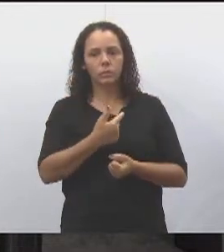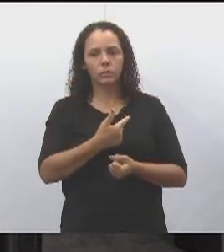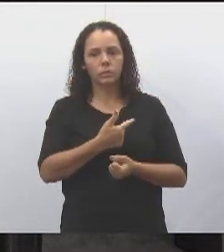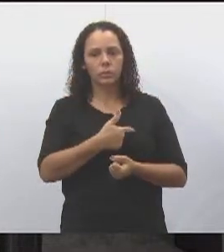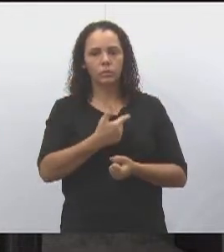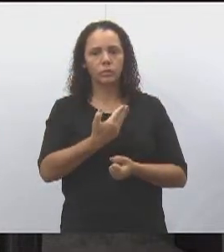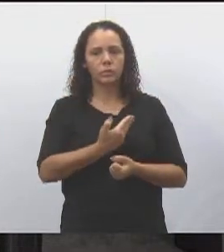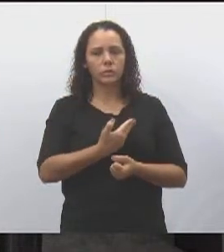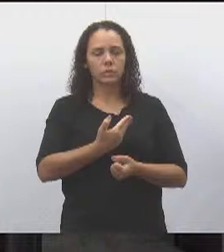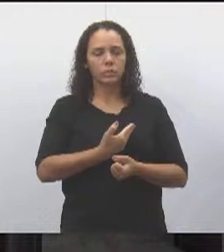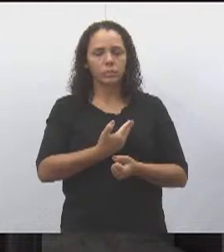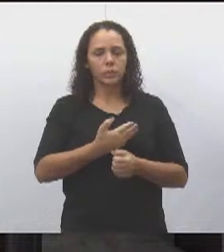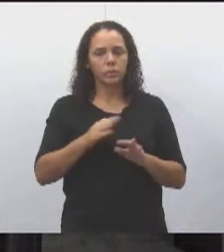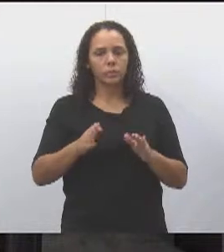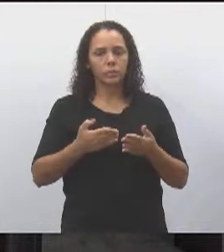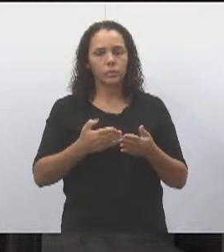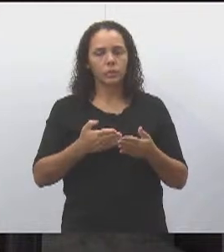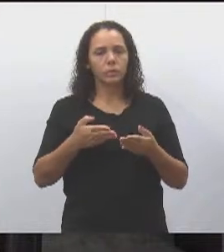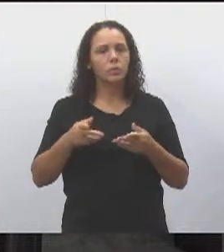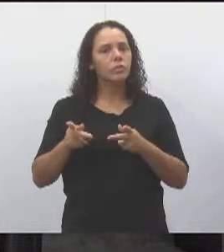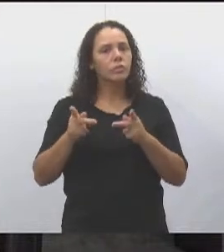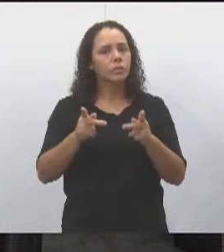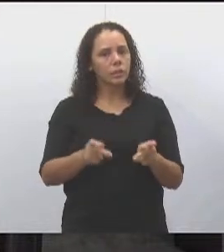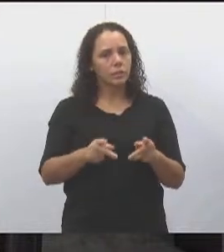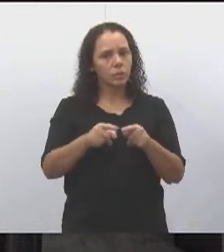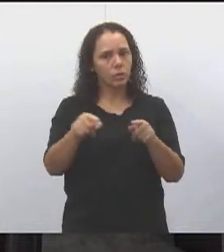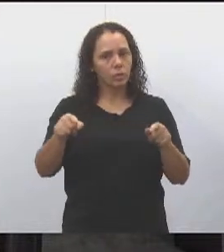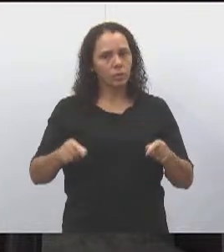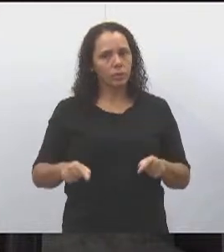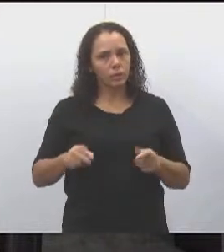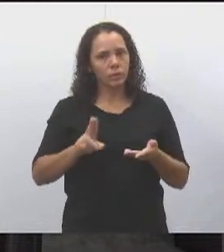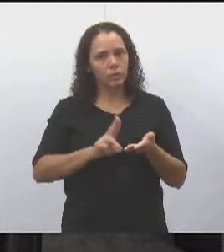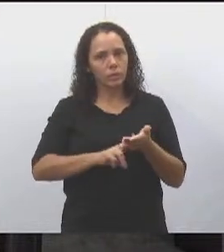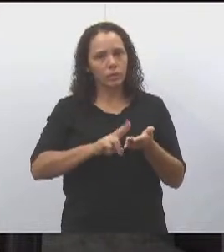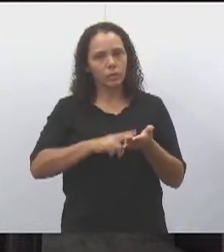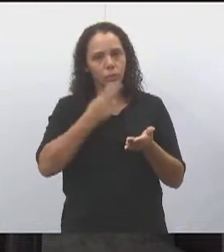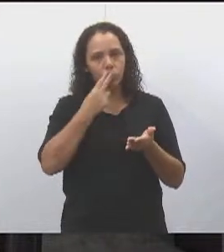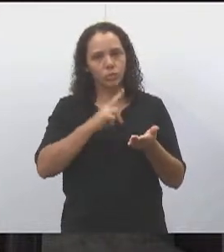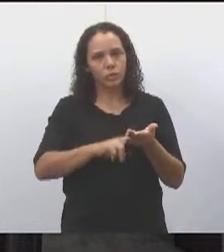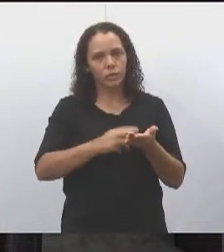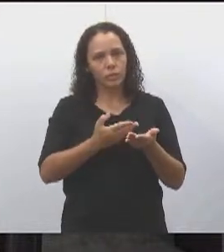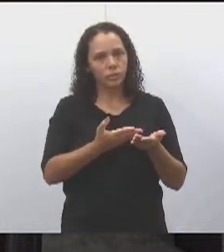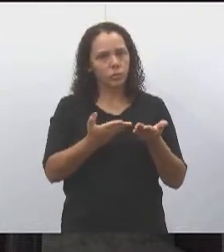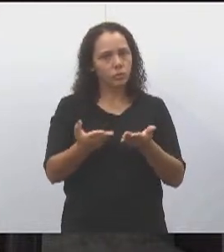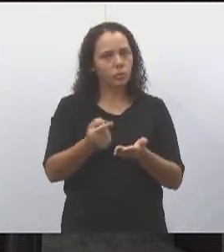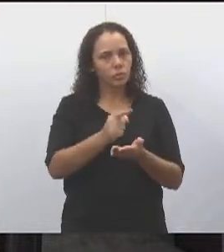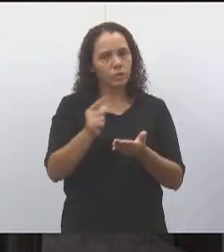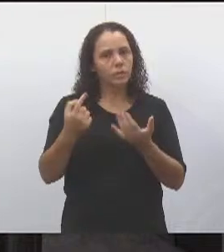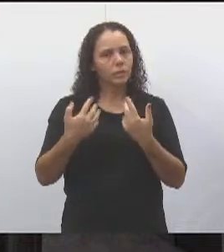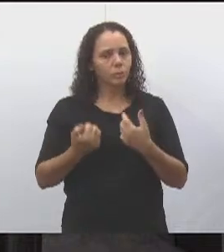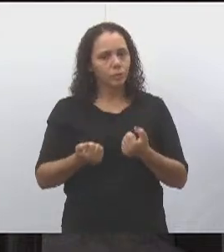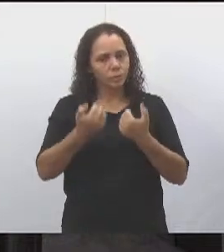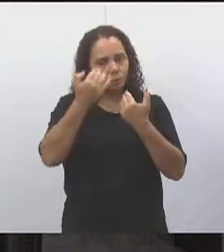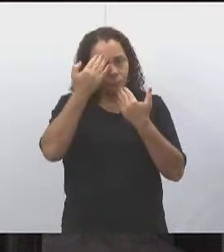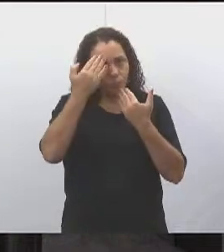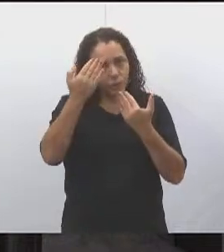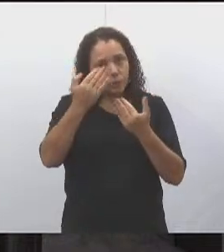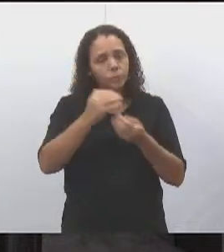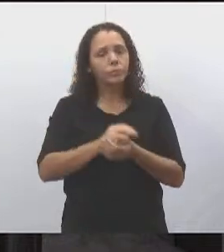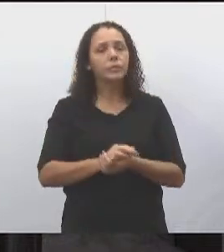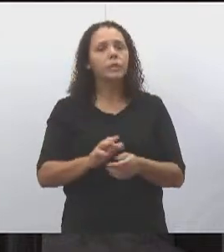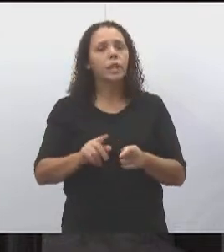e companheiras dos gabinetes para receber a carta, o Flávio, o Valmir, os meninos todos aí. Agradecer o público presente